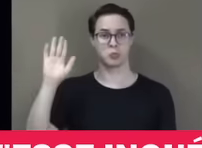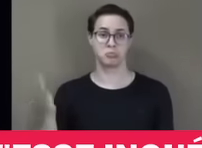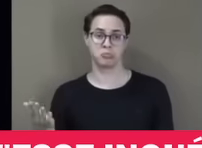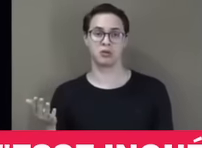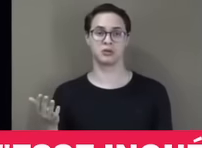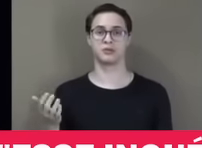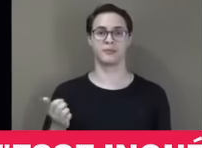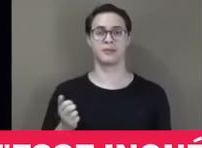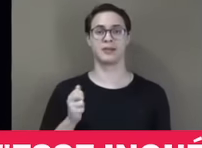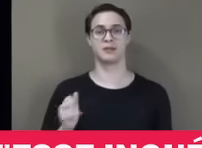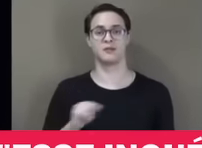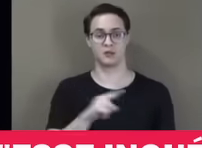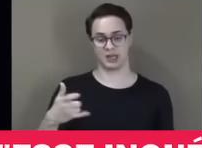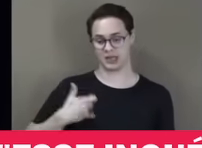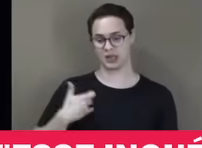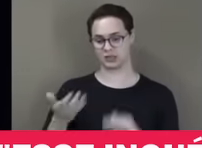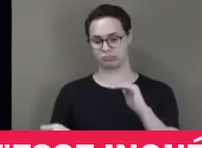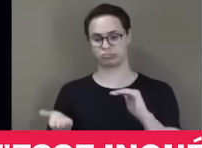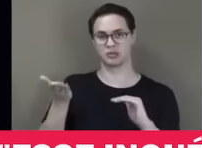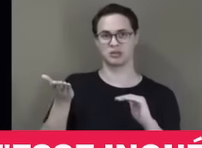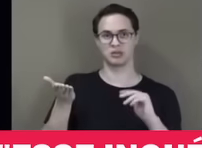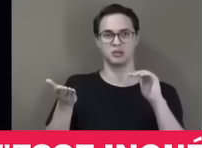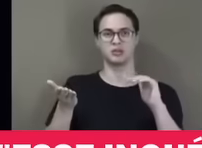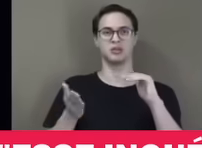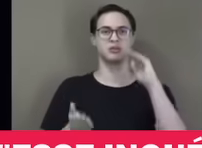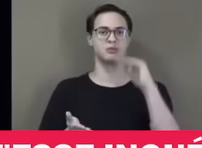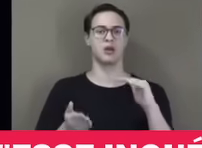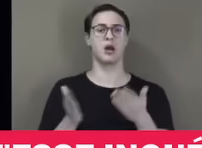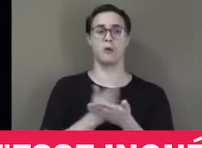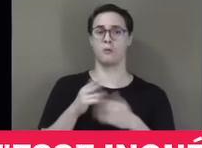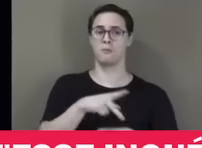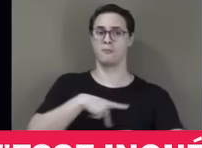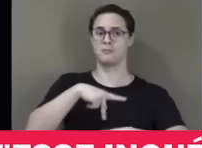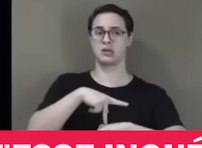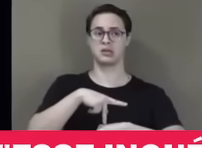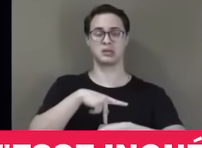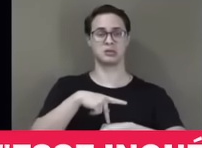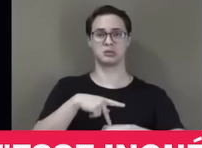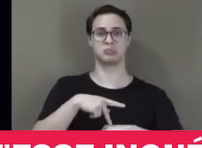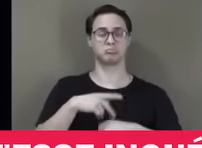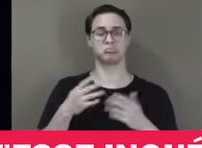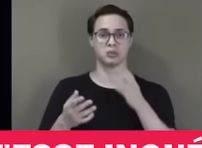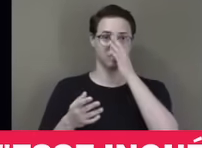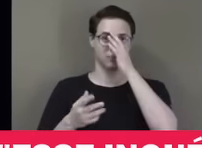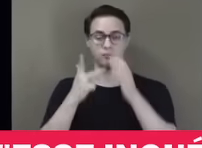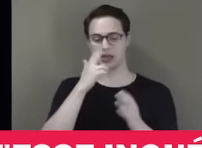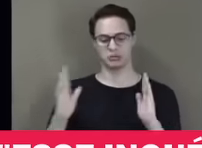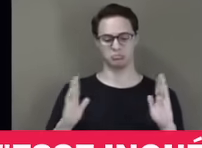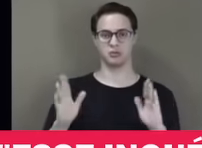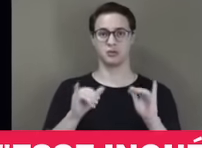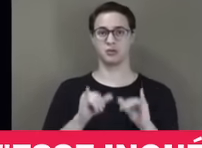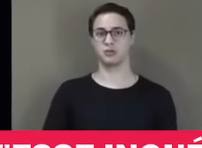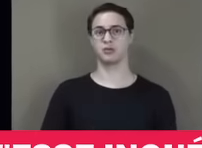E se você eleva a idade mínima e diminui a idade máxima, há países em que essa idade máxima é 68, você encurta o tempo de